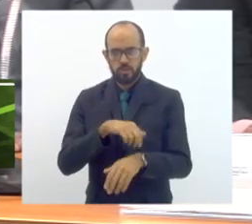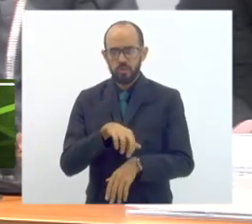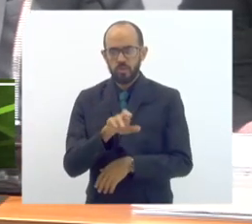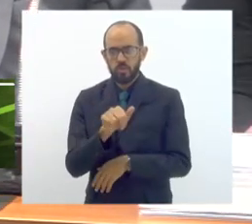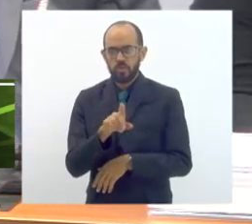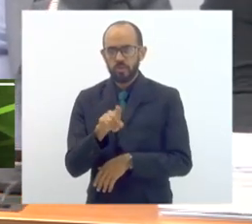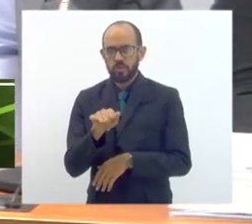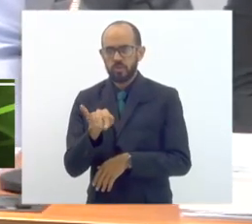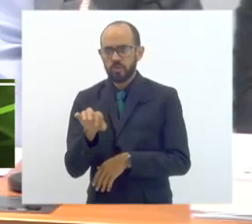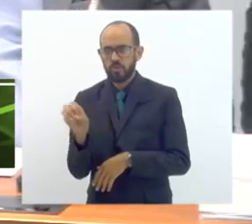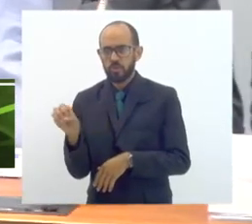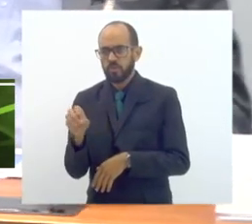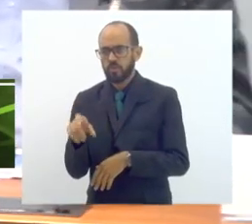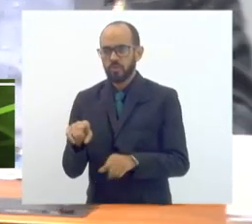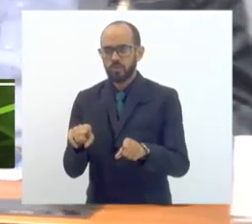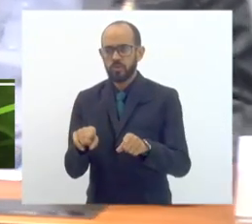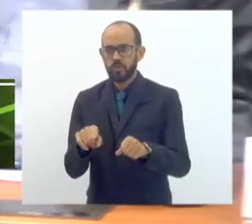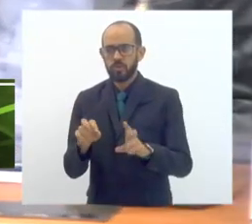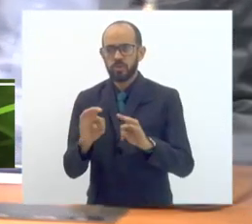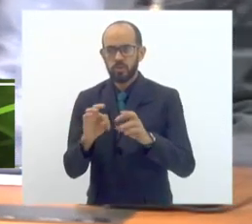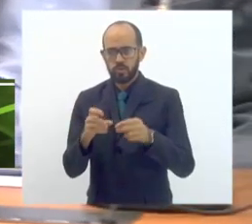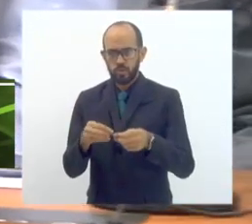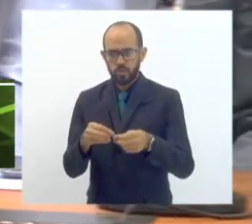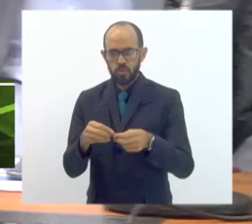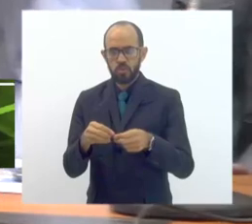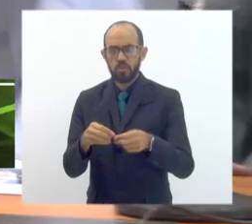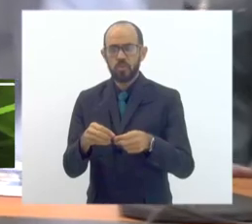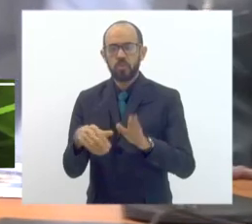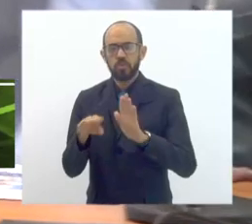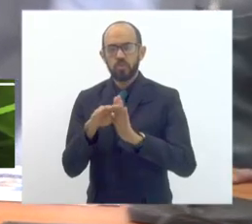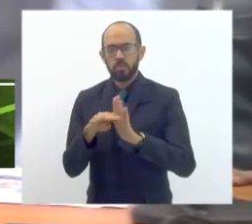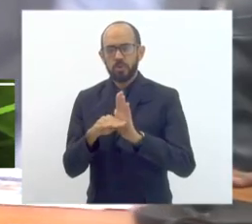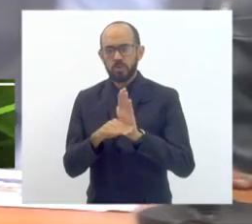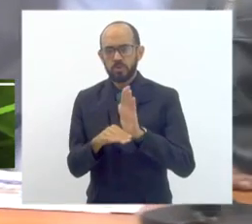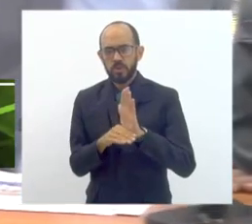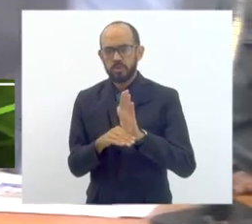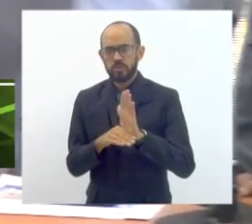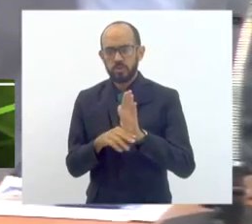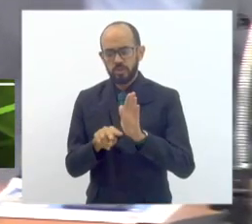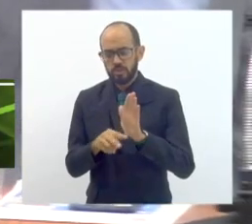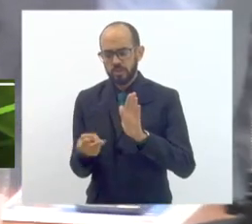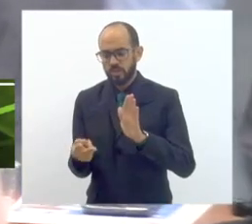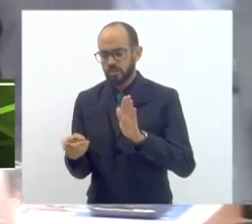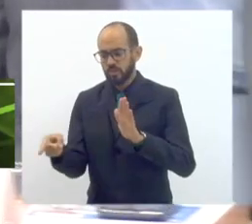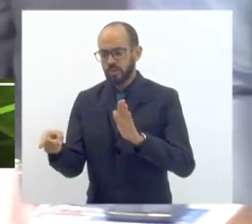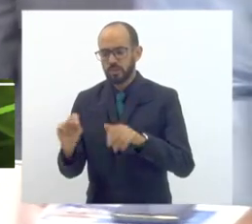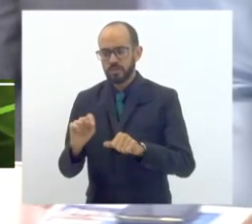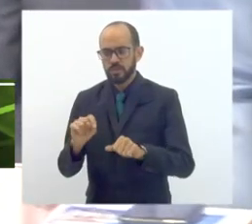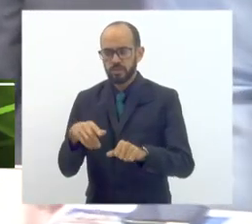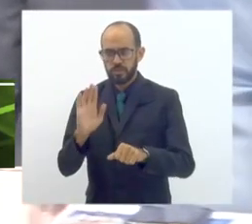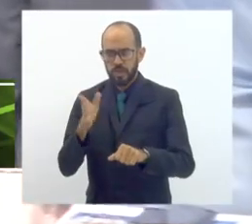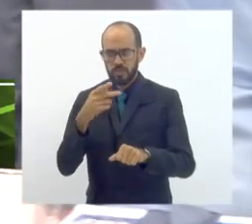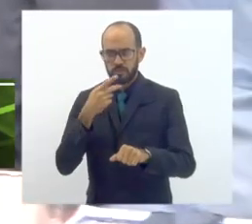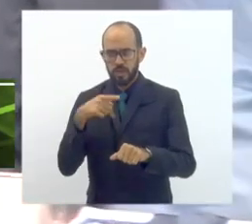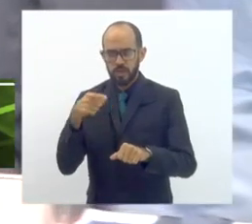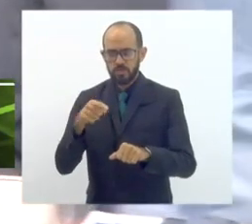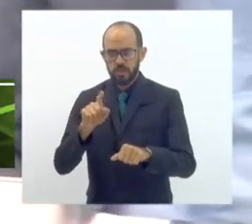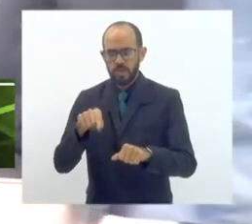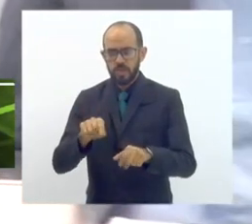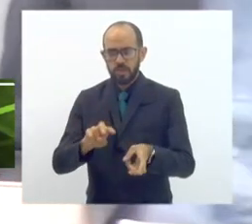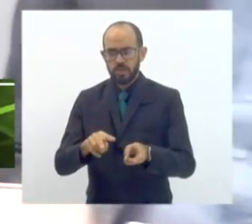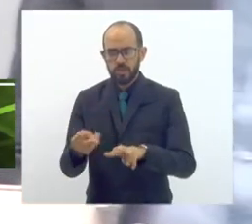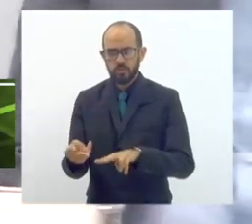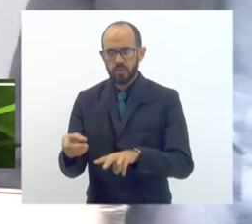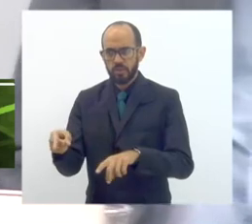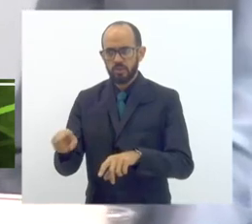COSEMES, todo o processo, todas as transferências que foram citadas aqui são transferências ou